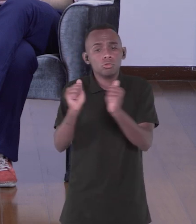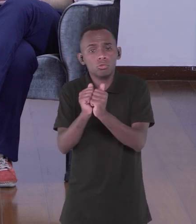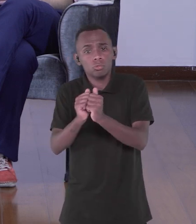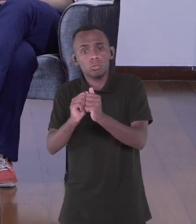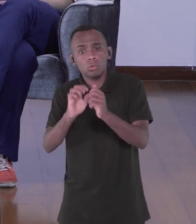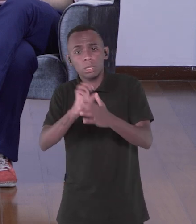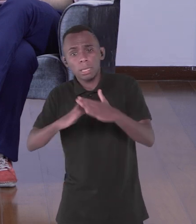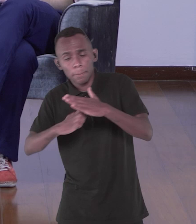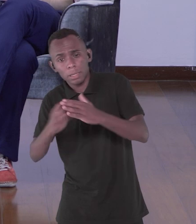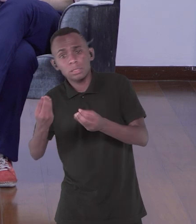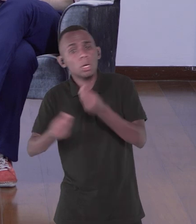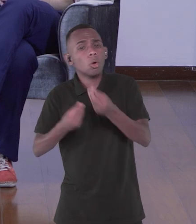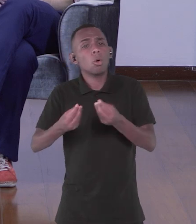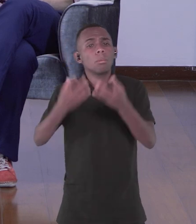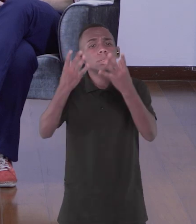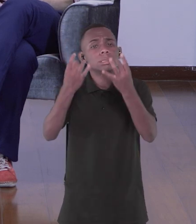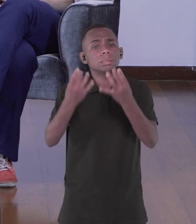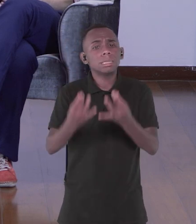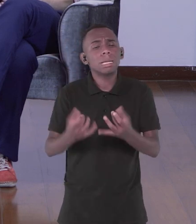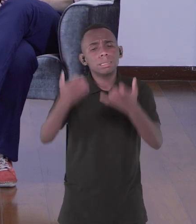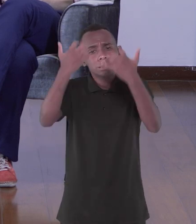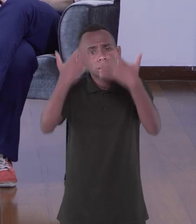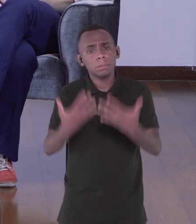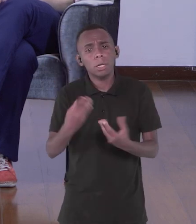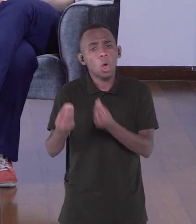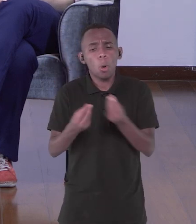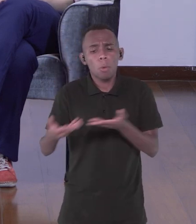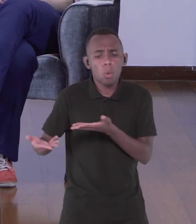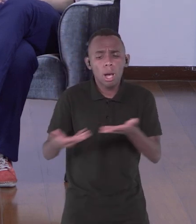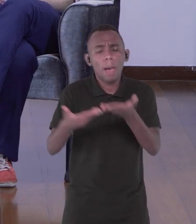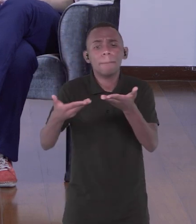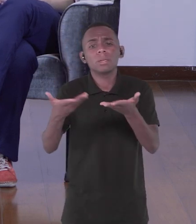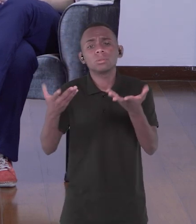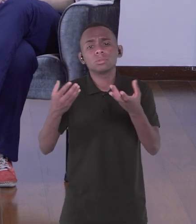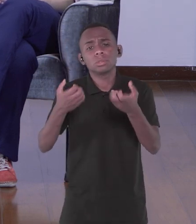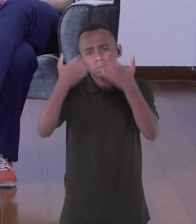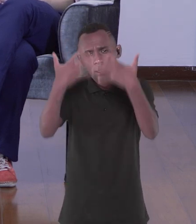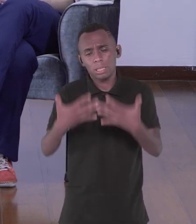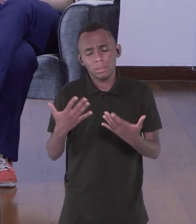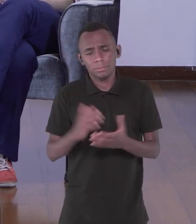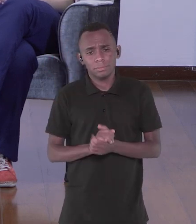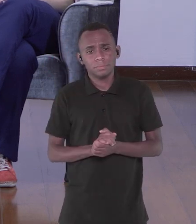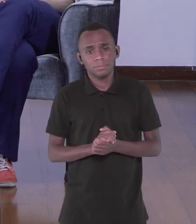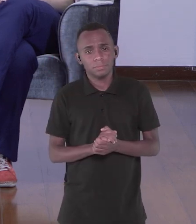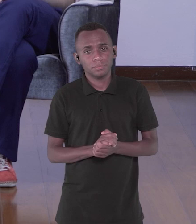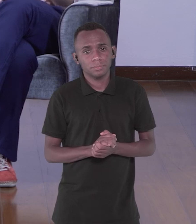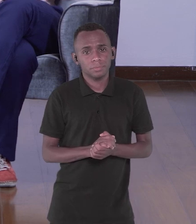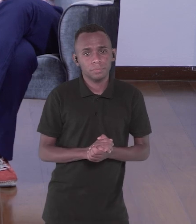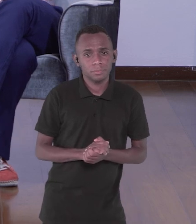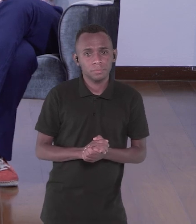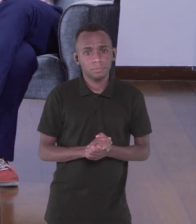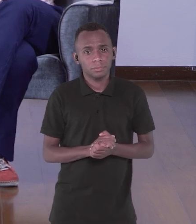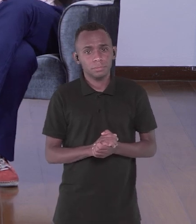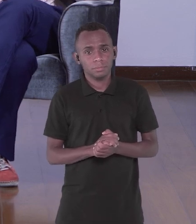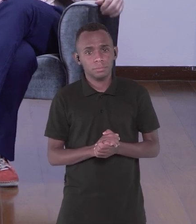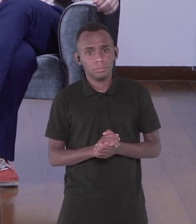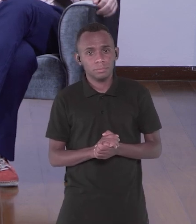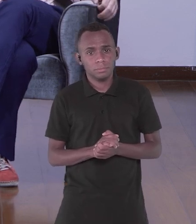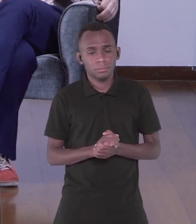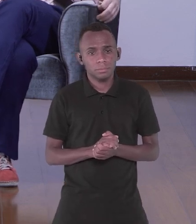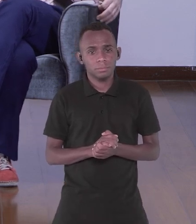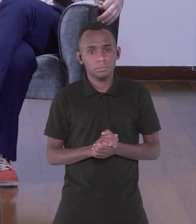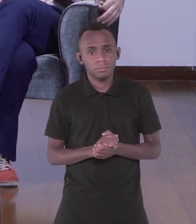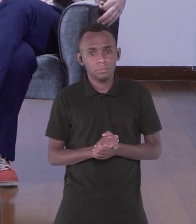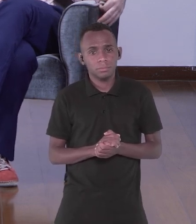podre demais? Né? Por onde que a gente vai? Eu queria que você falasse um pouquinho disso. Obrigada. Obrigado.